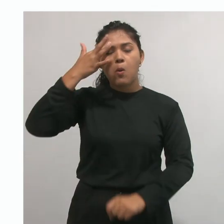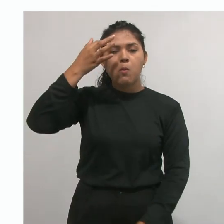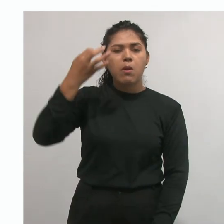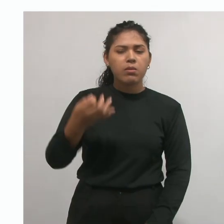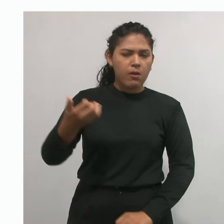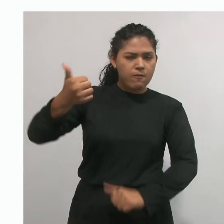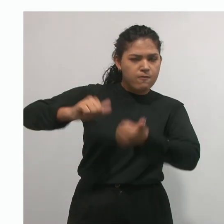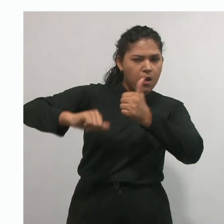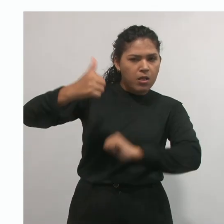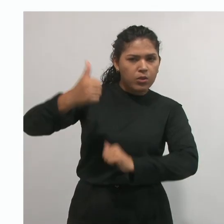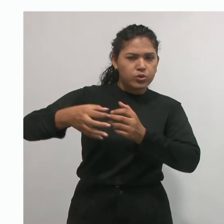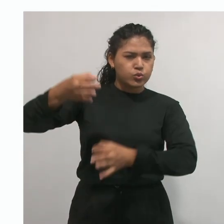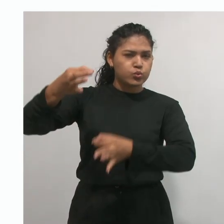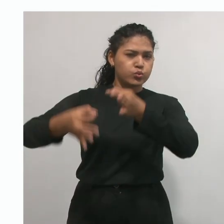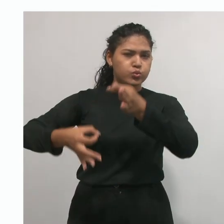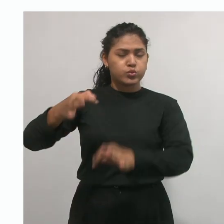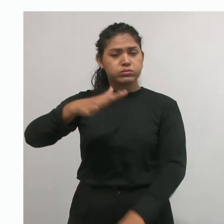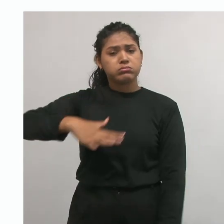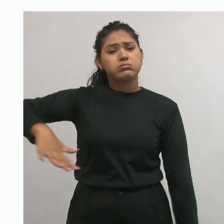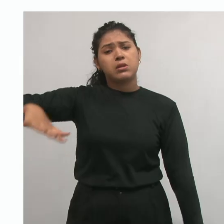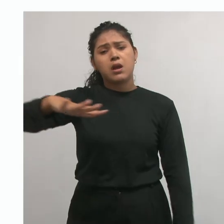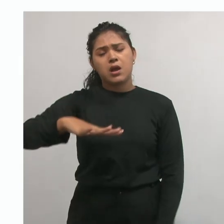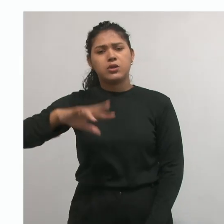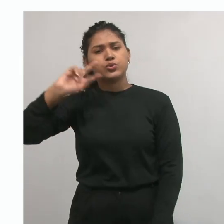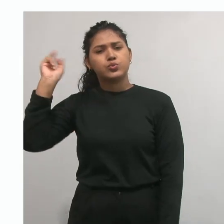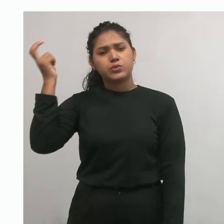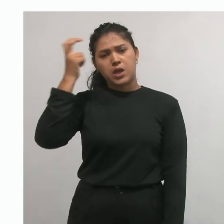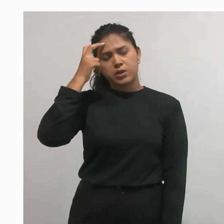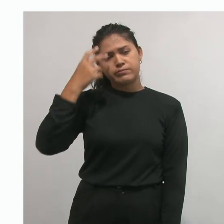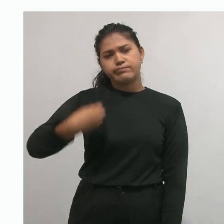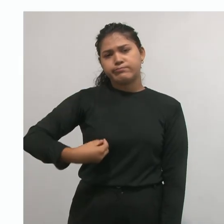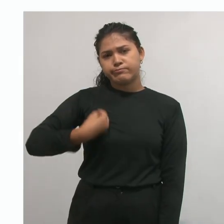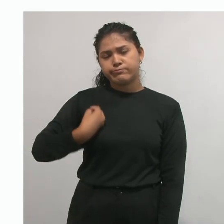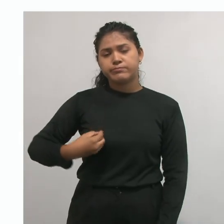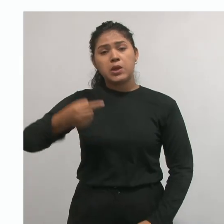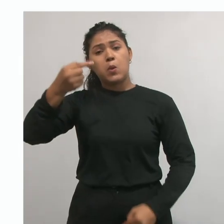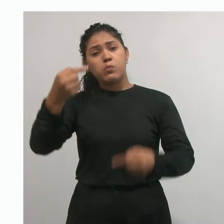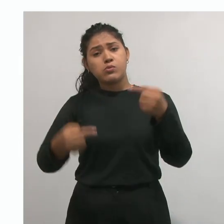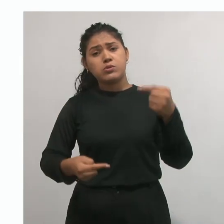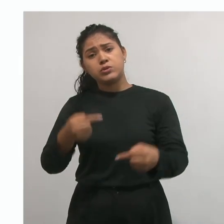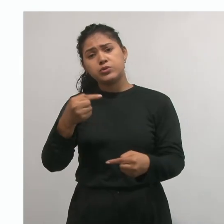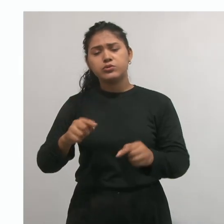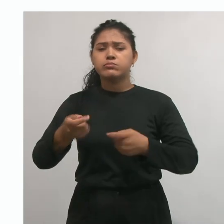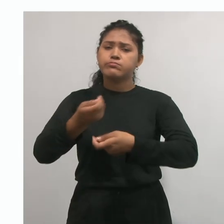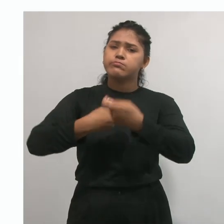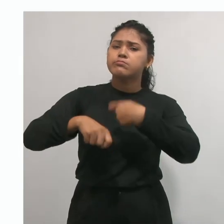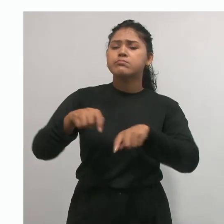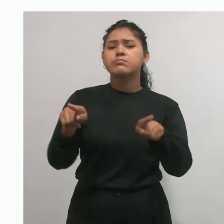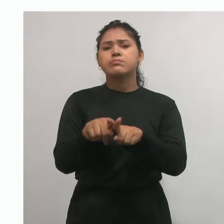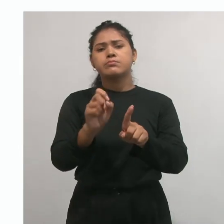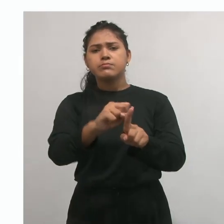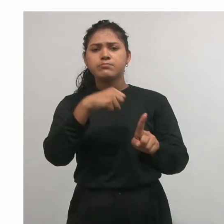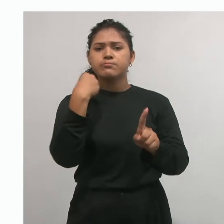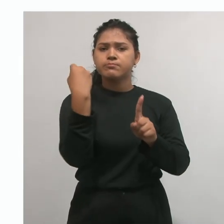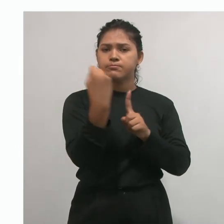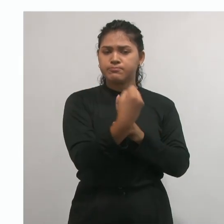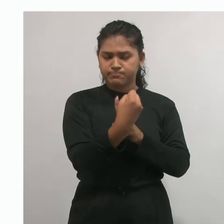implica nos juízos de valores diante dos cenários culturais, políticos,